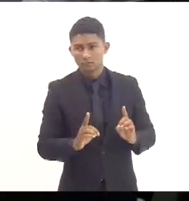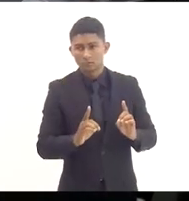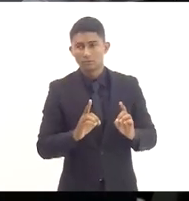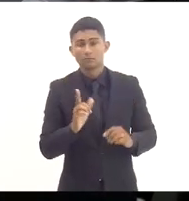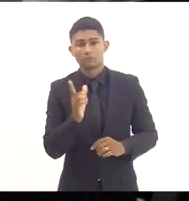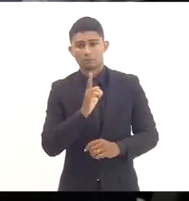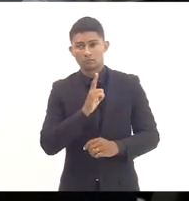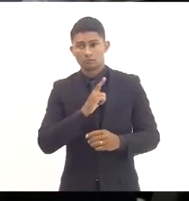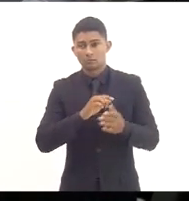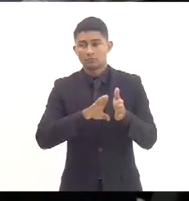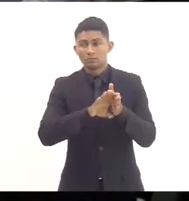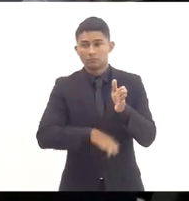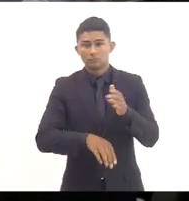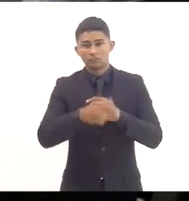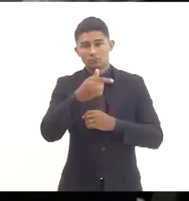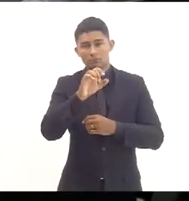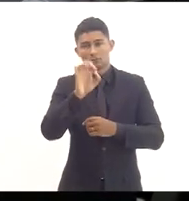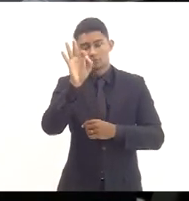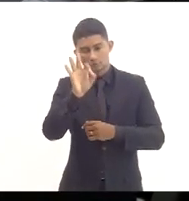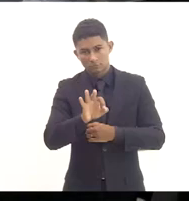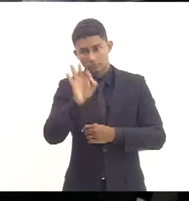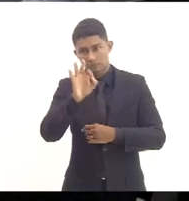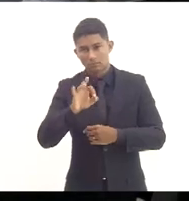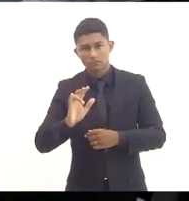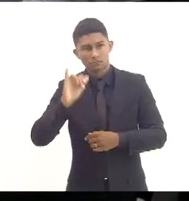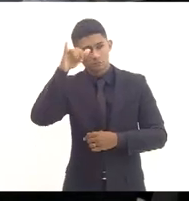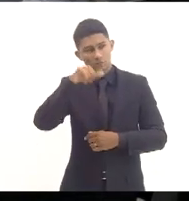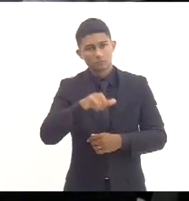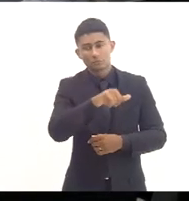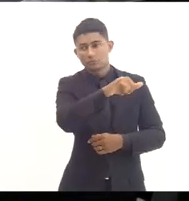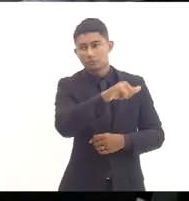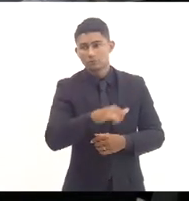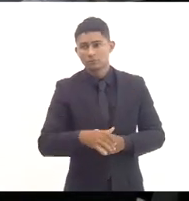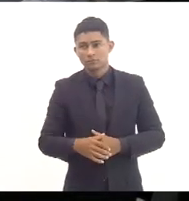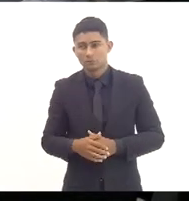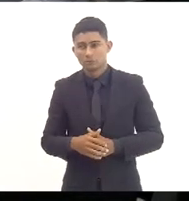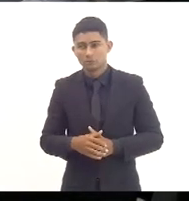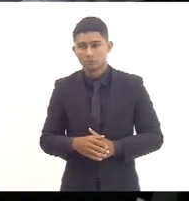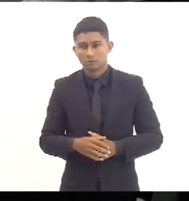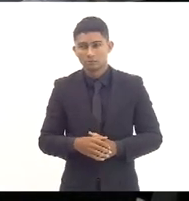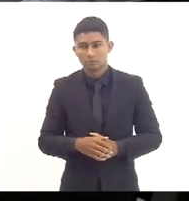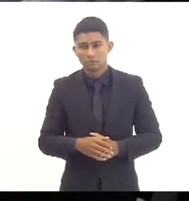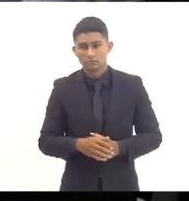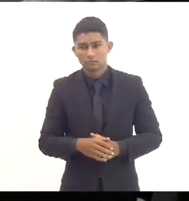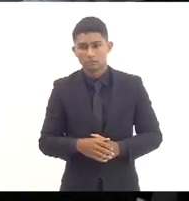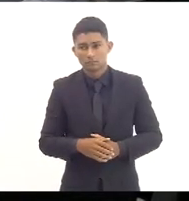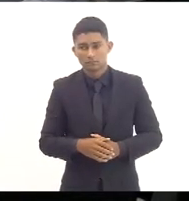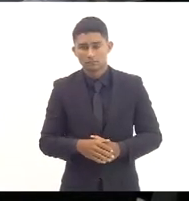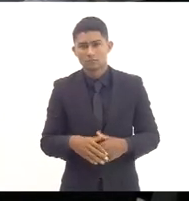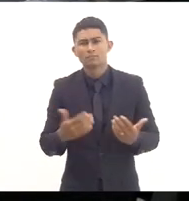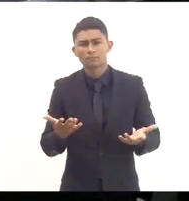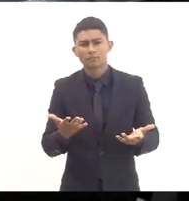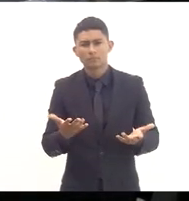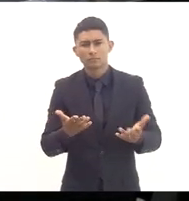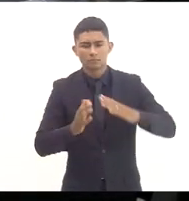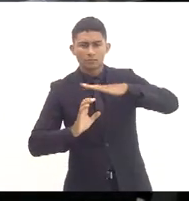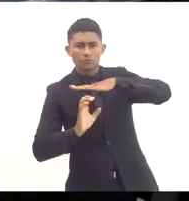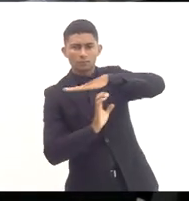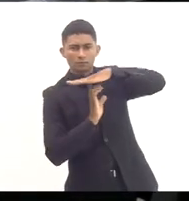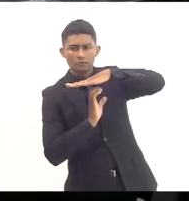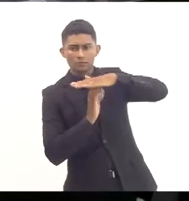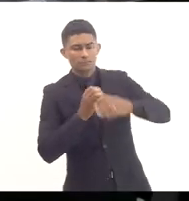de oitenta por cento e qualquer passagem aérea né não precisa de medir não então a gente não tem a companhia aérea